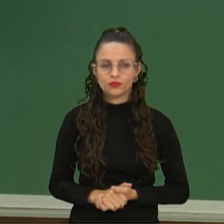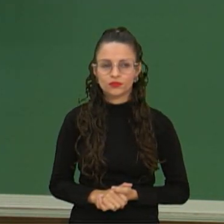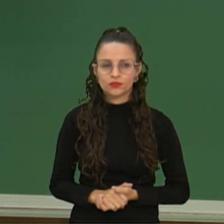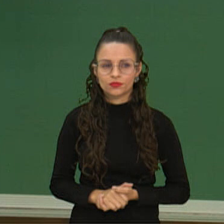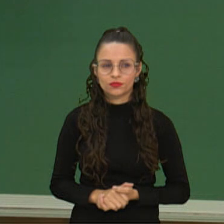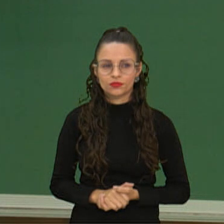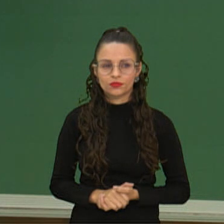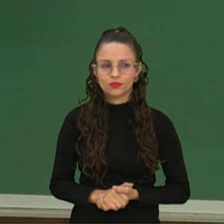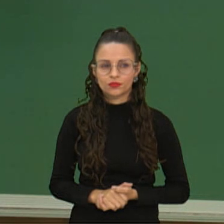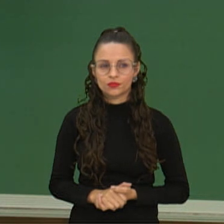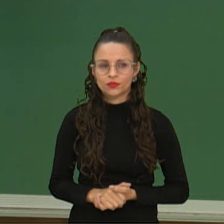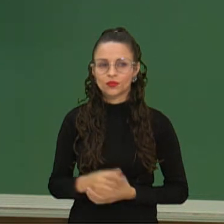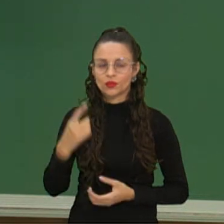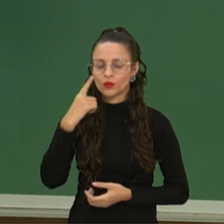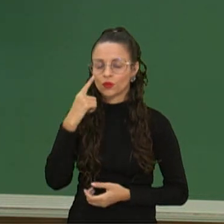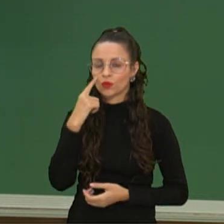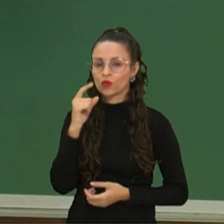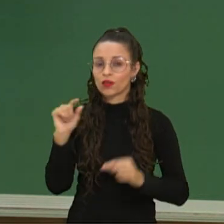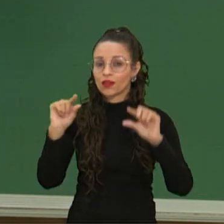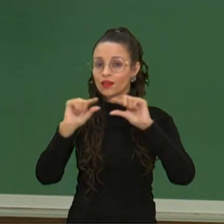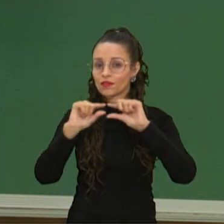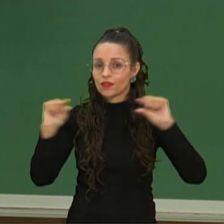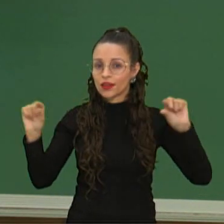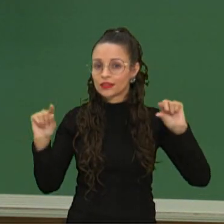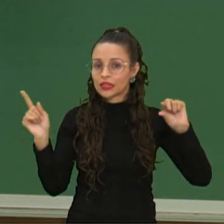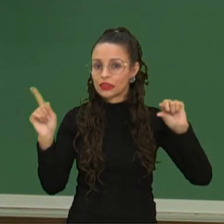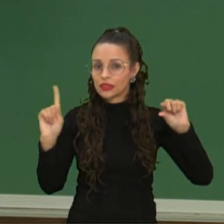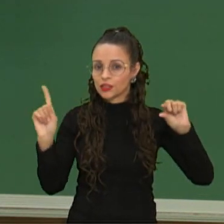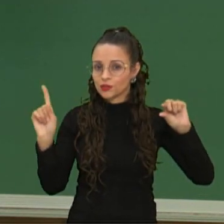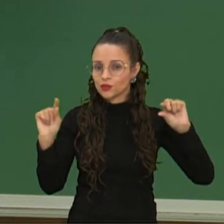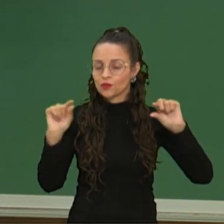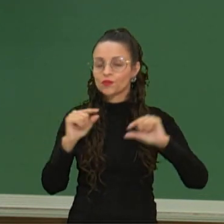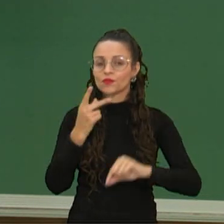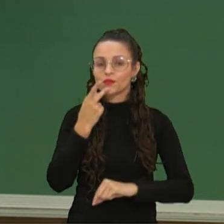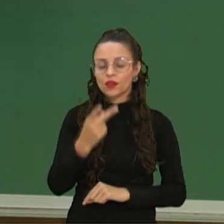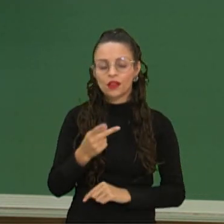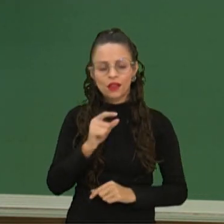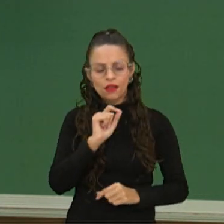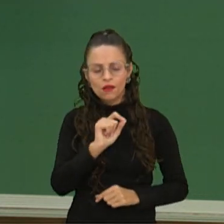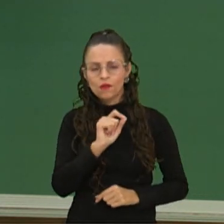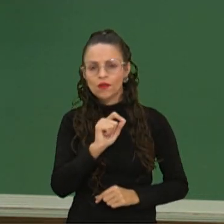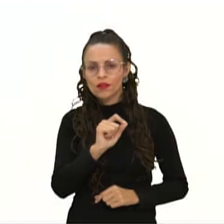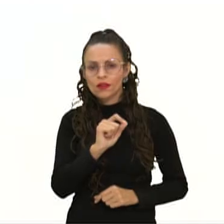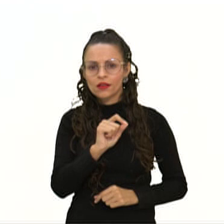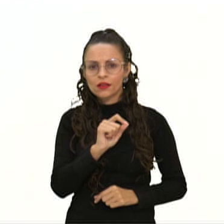uma frase negativa. Aqui está dizendo que o desperdício de água, ele não...